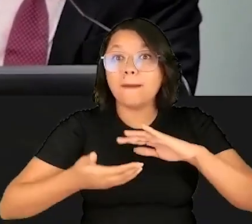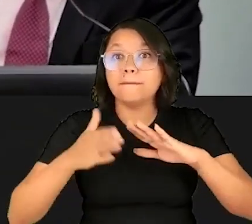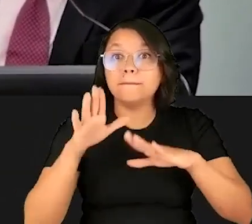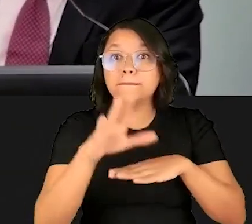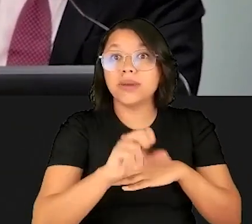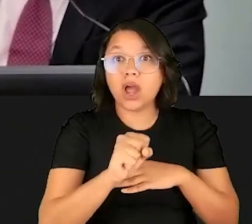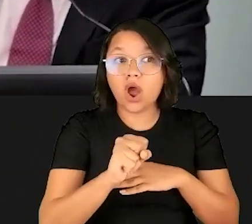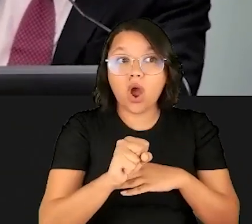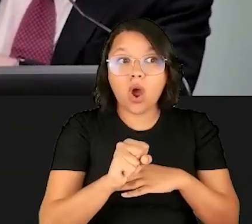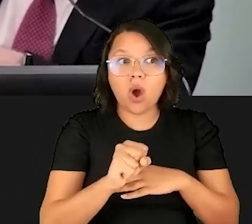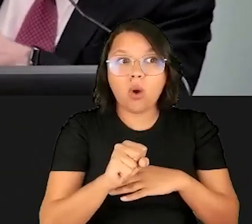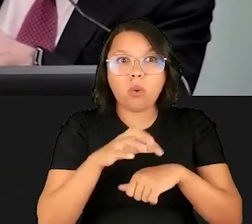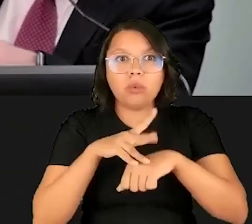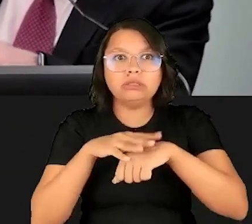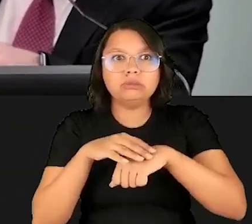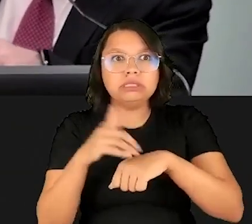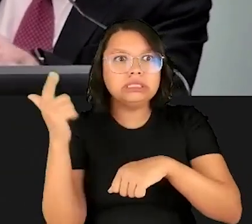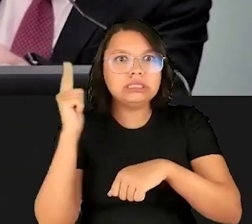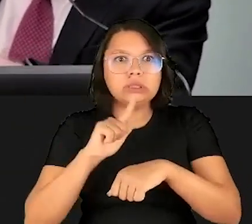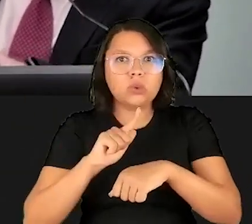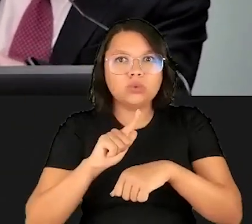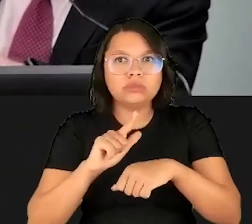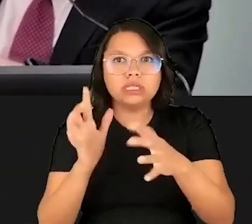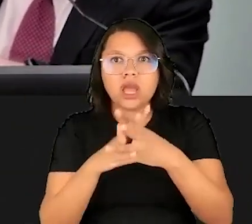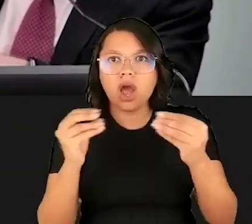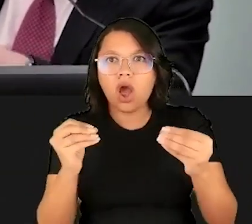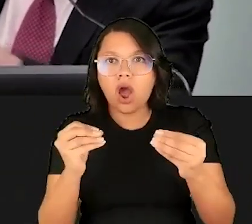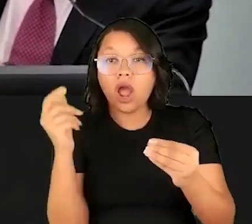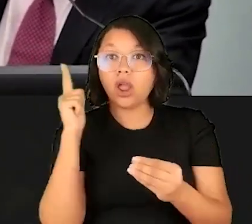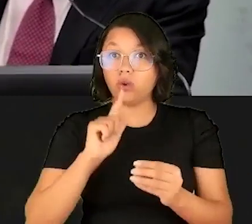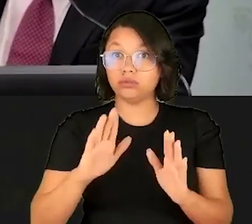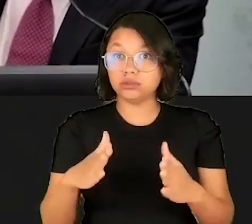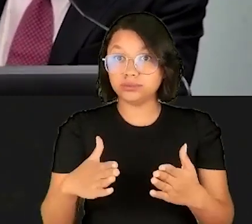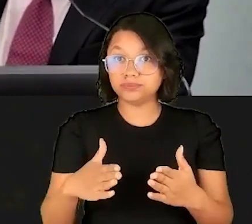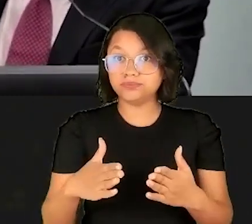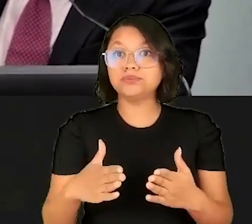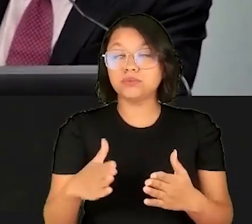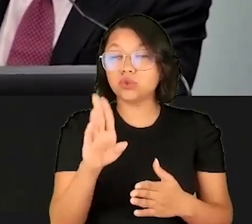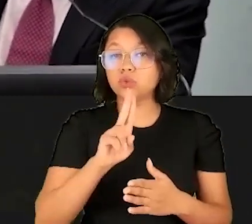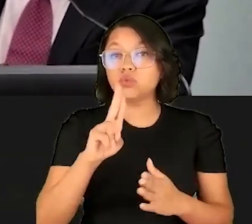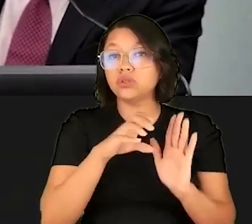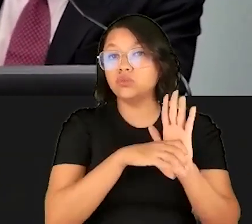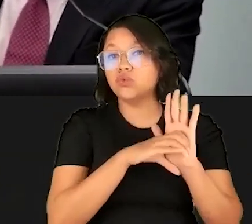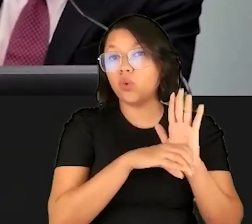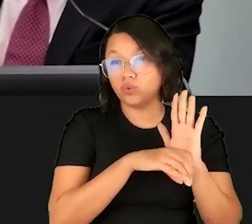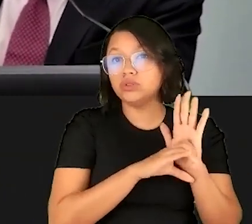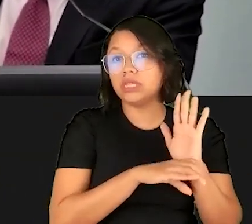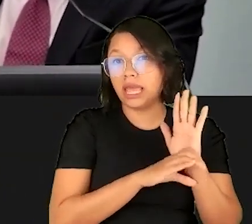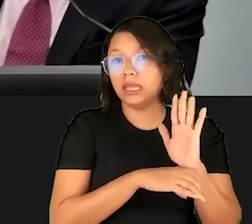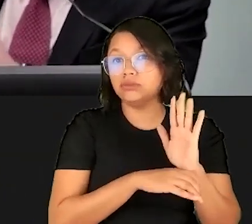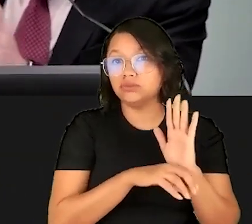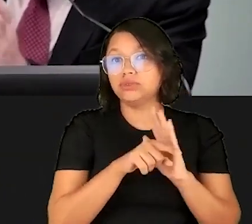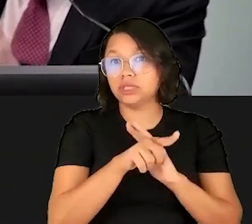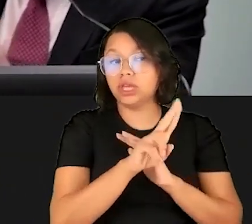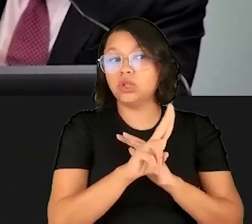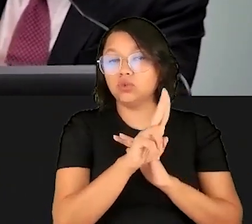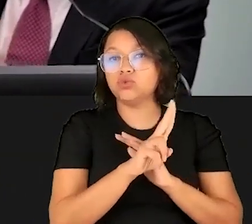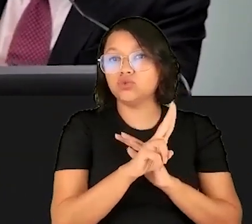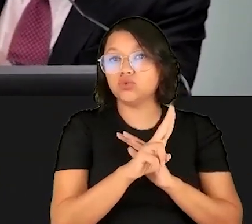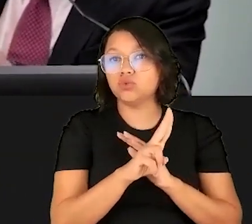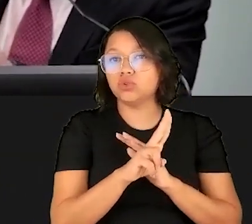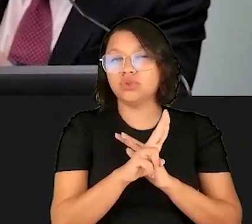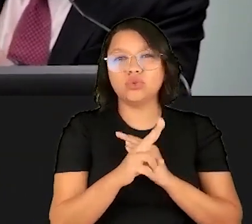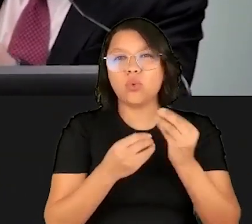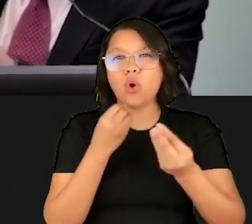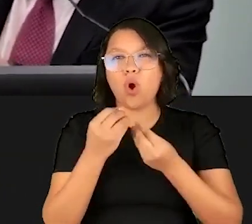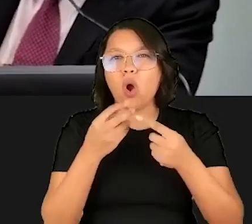estavam curadas. E ele criou alguns conceitos que nós usamos até hoje. Então, você vai operar um tumor, você não pode cortar o tumor. Ele tem que sair inteiro.